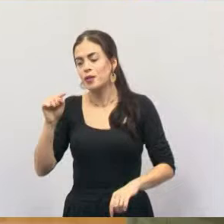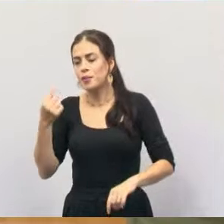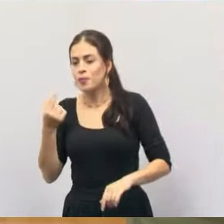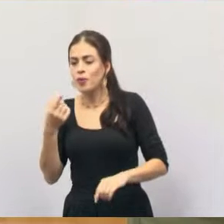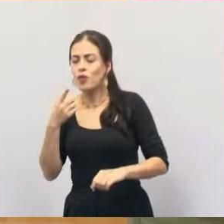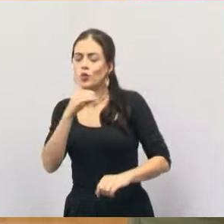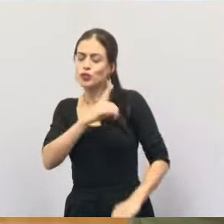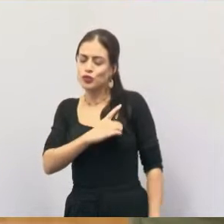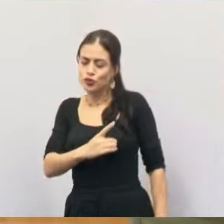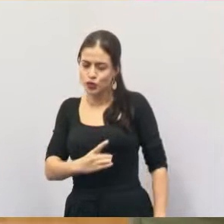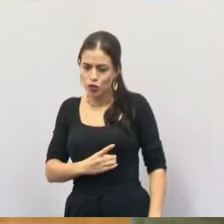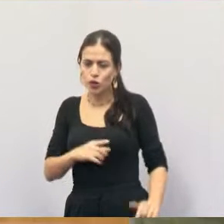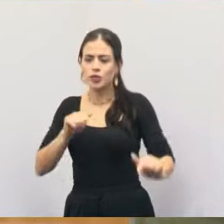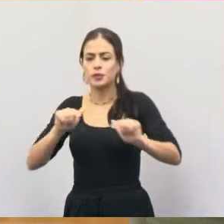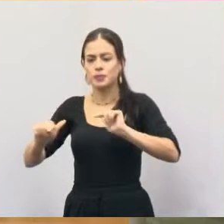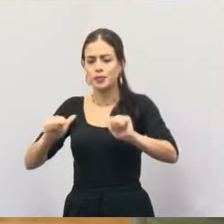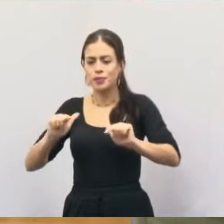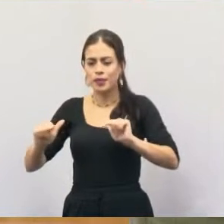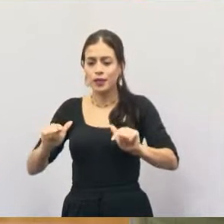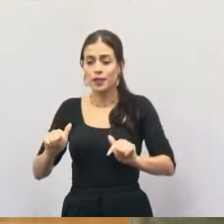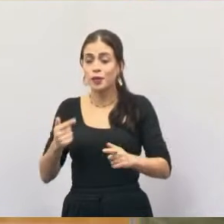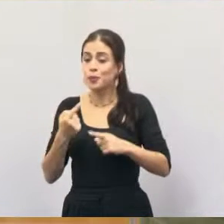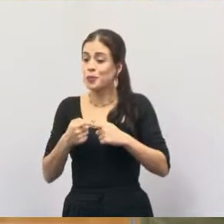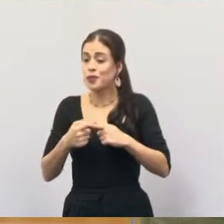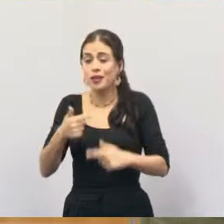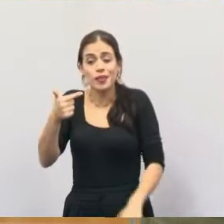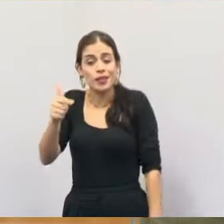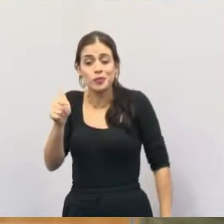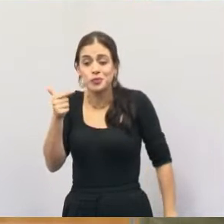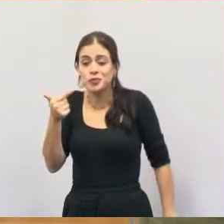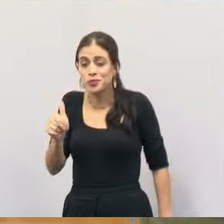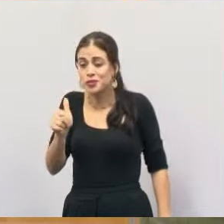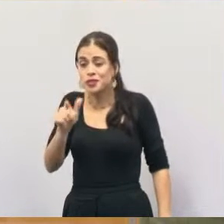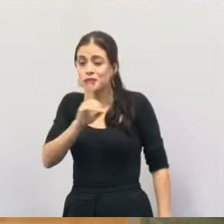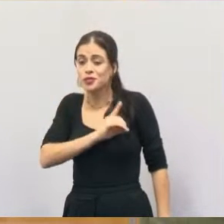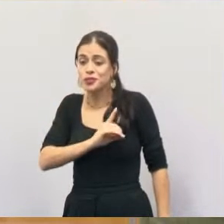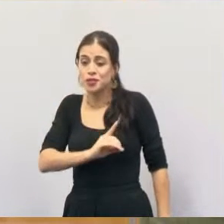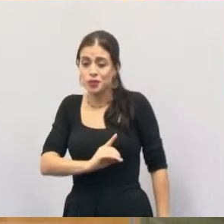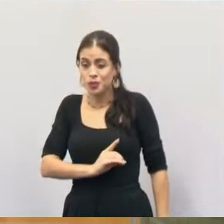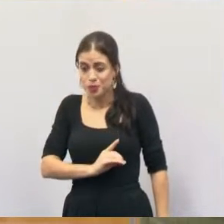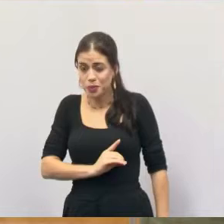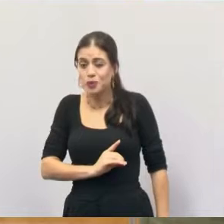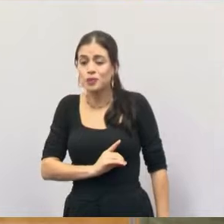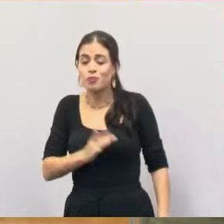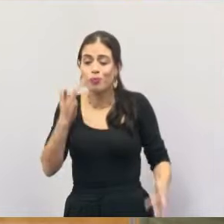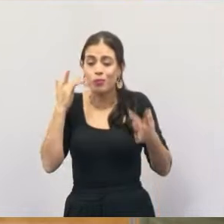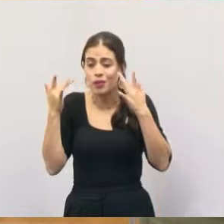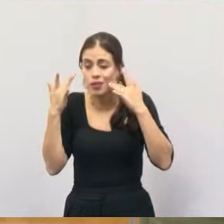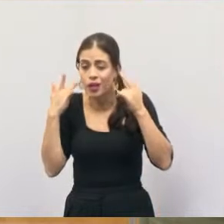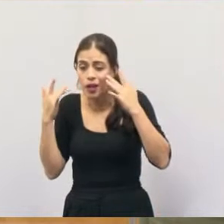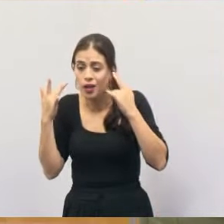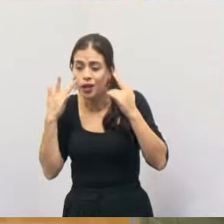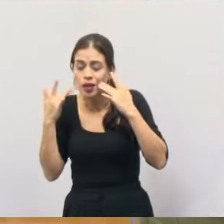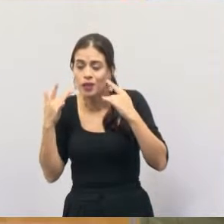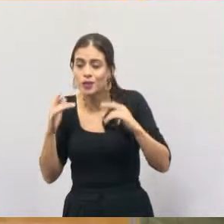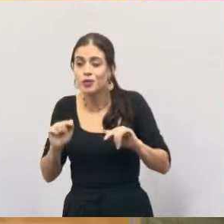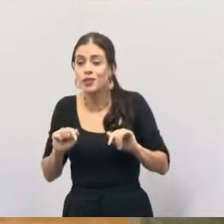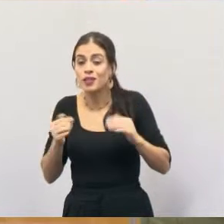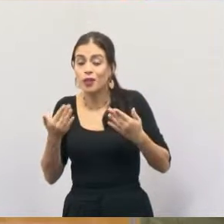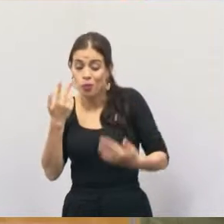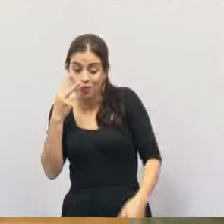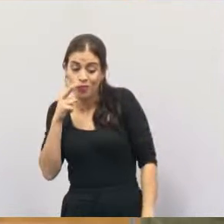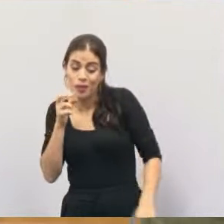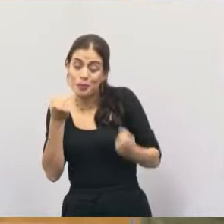consequência, por não ter diretores para dirigir os espetáculos, e assim, por uma necessidade de causa, eu me